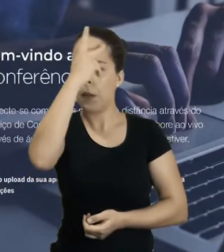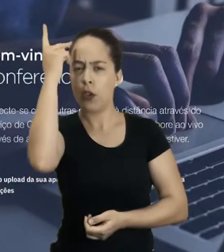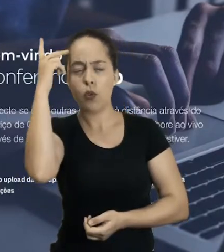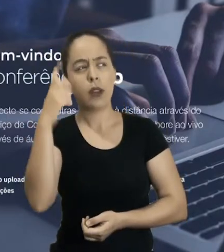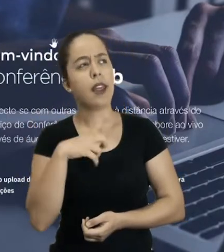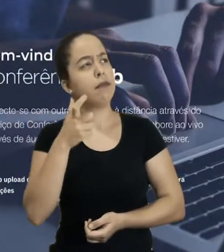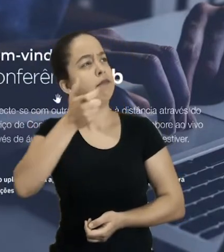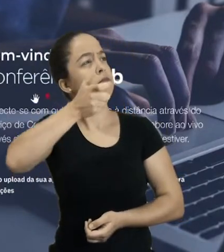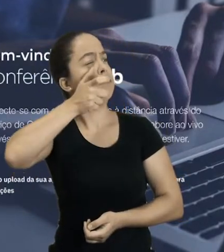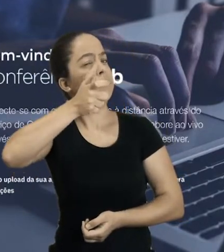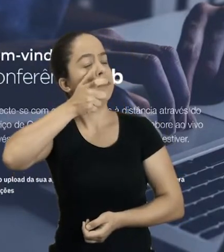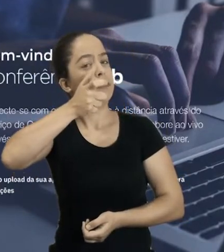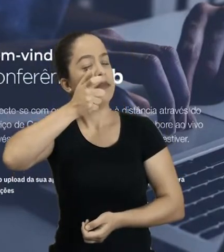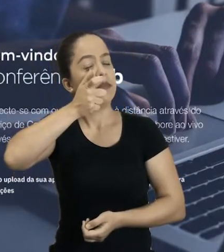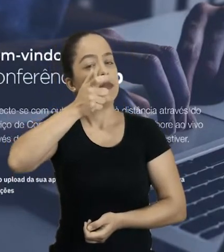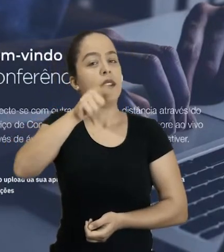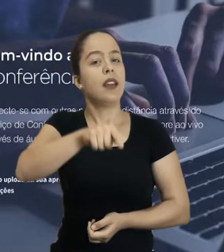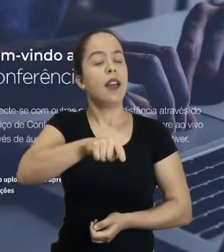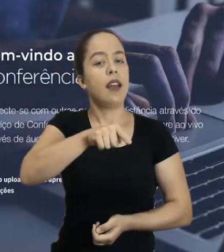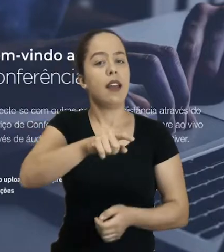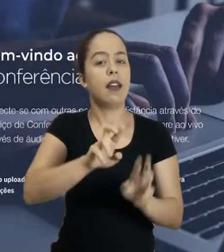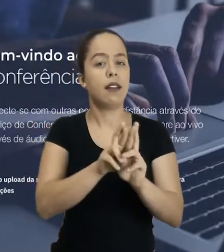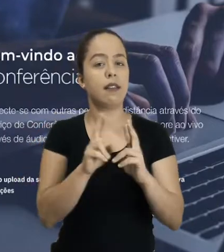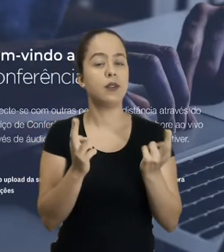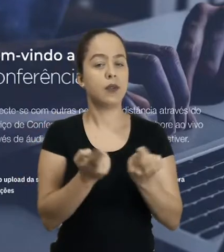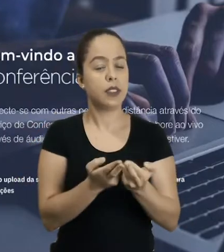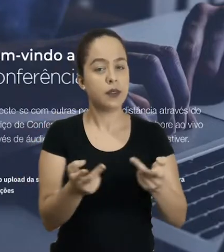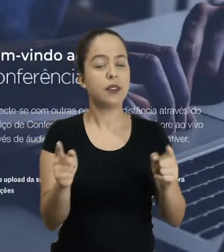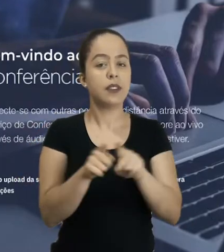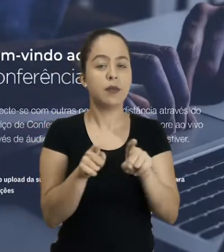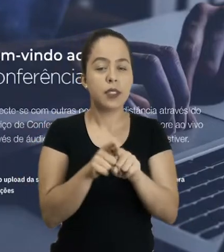está observando a reunião e fazendo a transmissão.